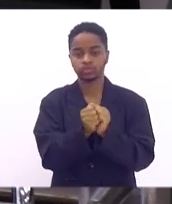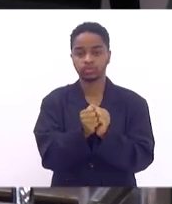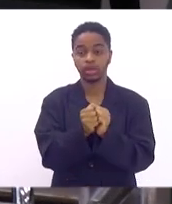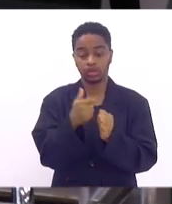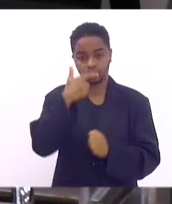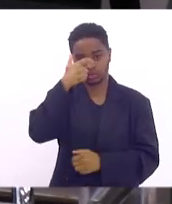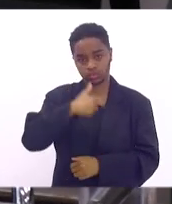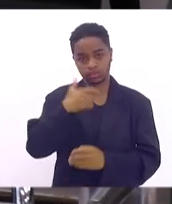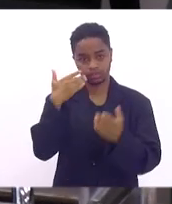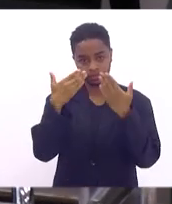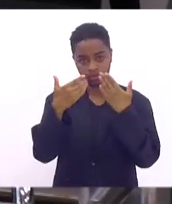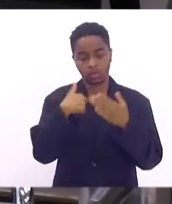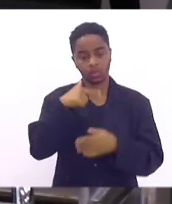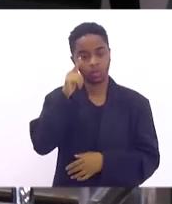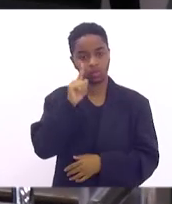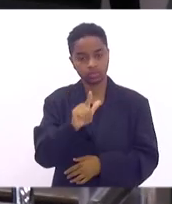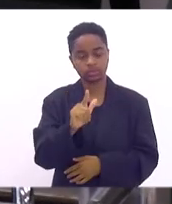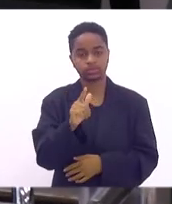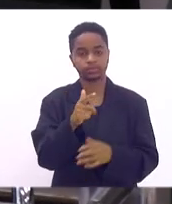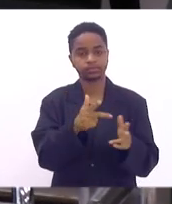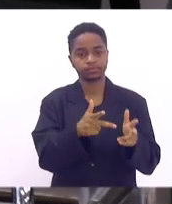capaz de avaliar